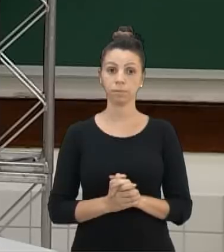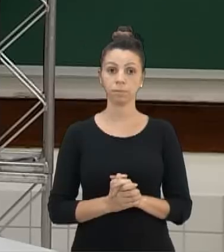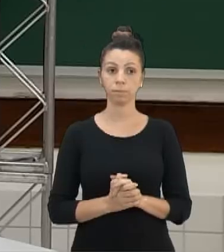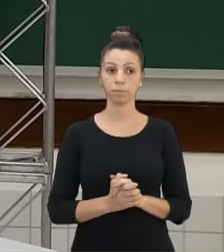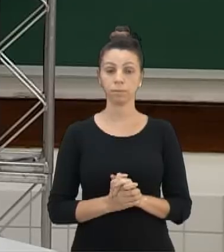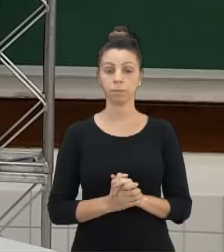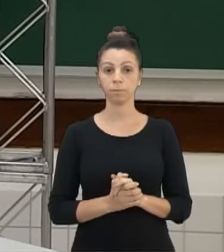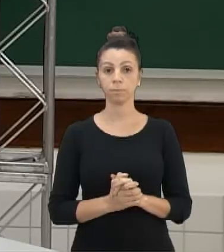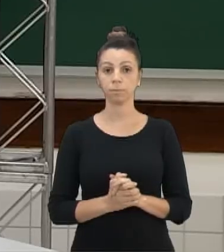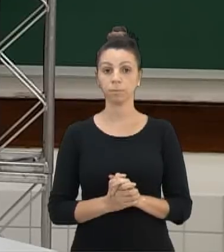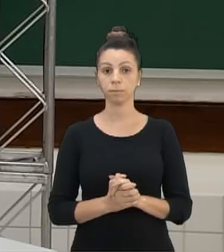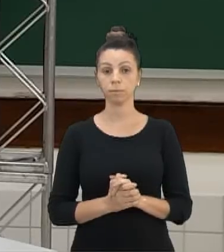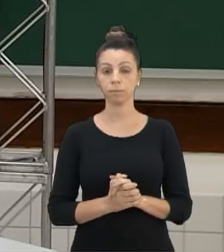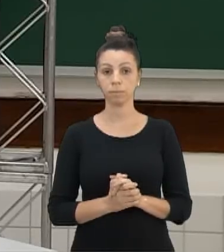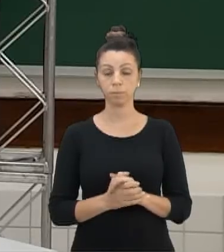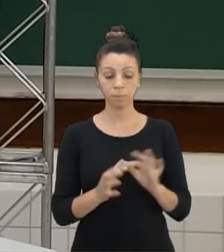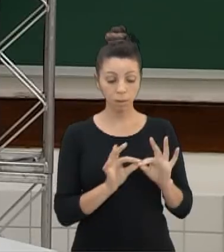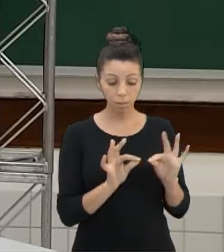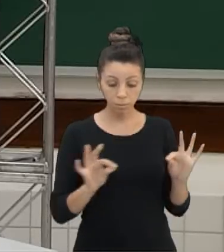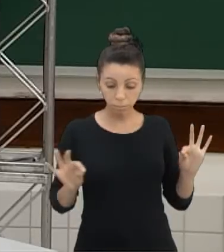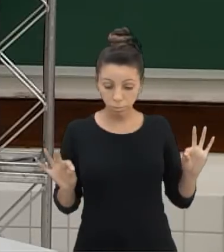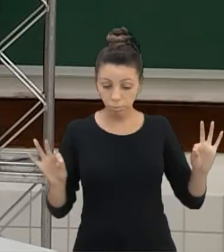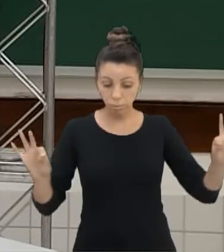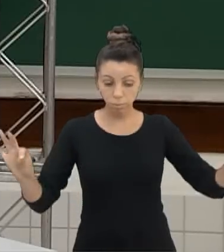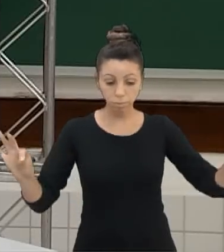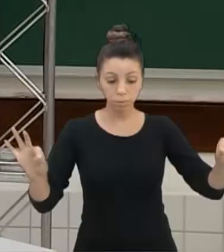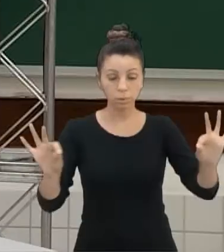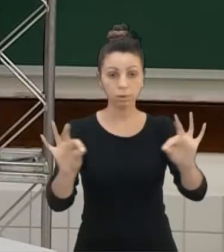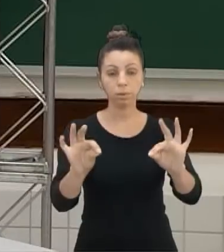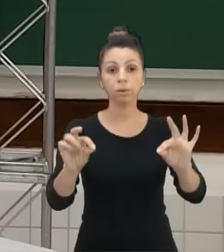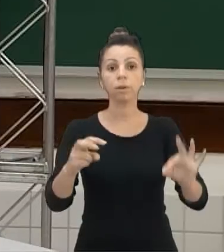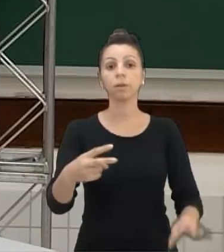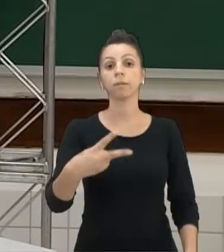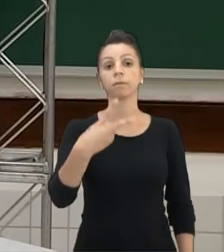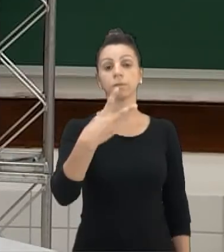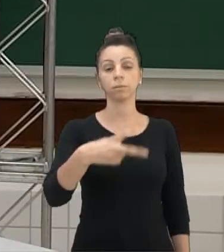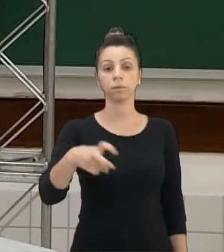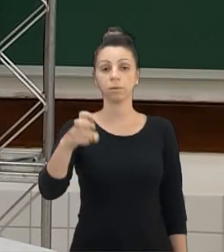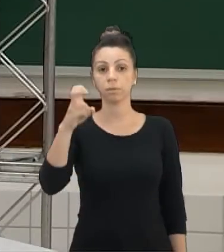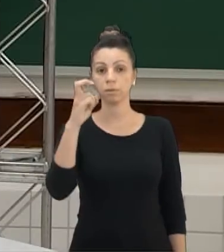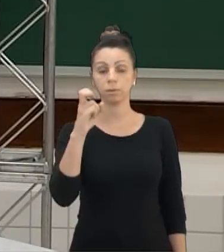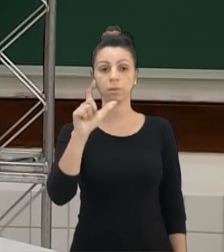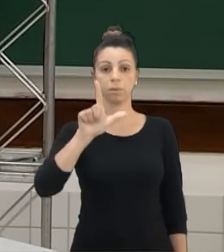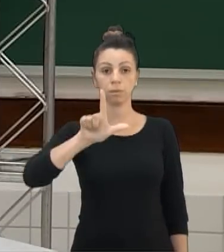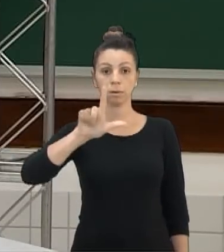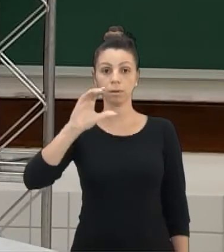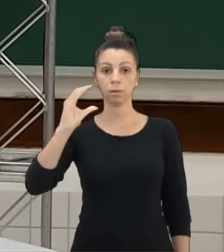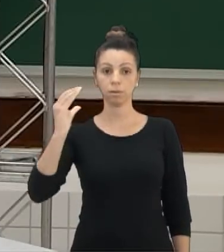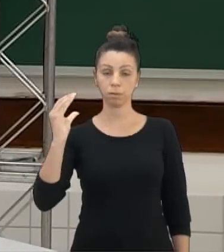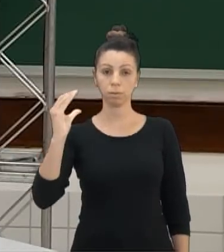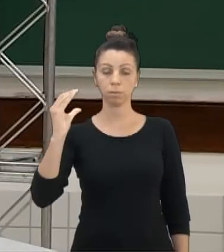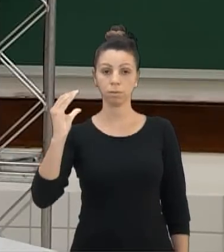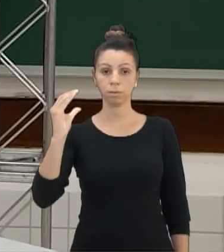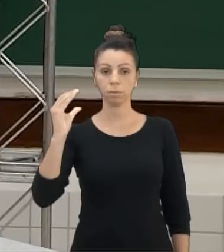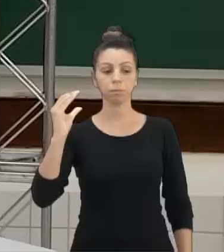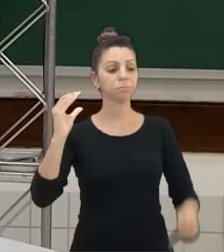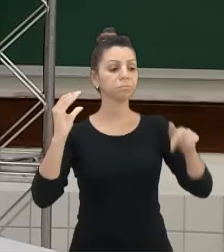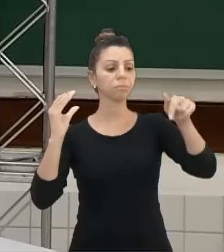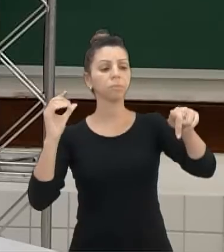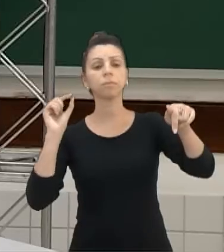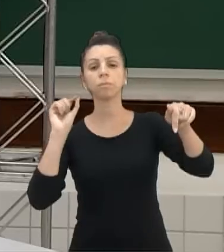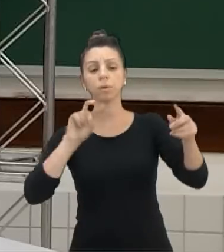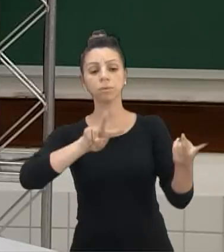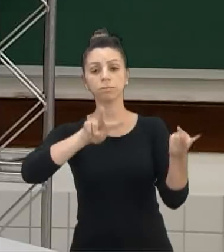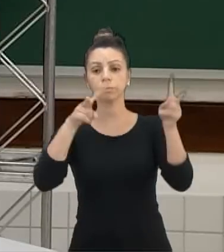Um terreno medindo 25 lotes coloniais vai ser medido novamente utilizando a unidade de quarteirão. Qual vai ser a